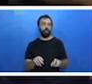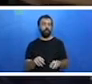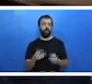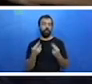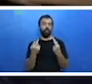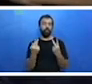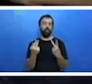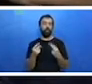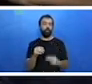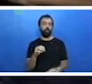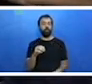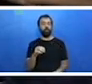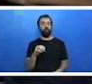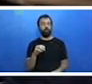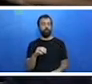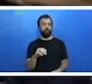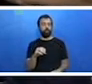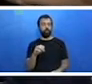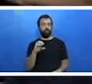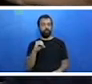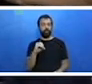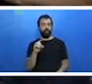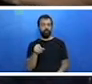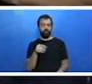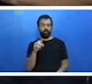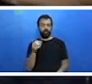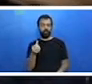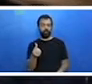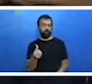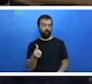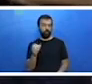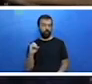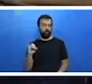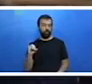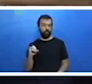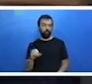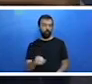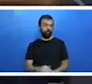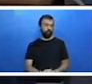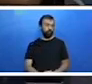60 centésimos, 60 partes de 100.